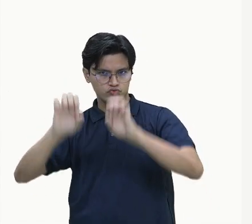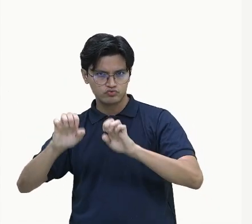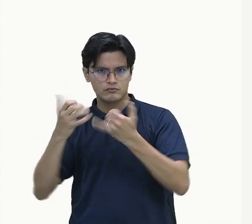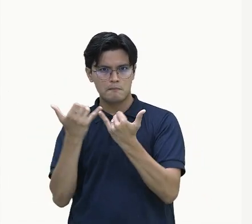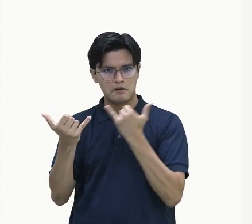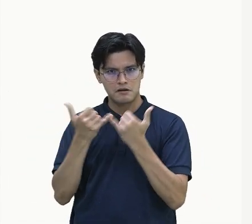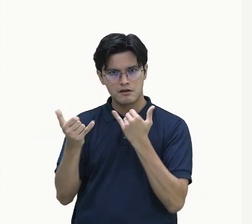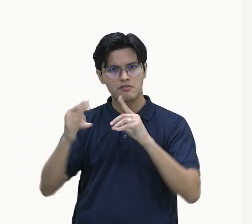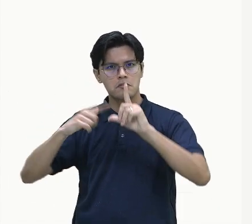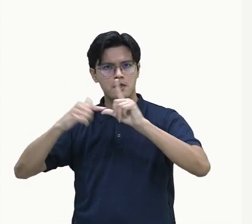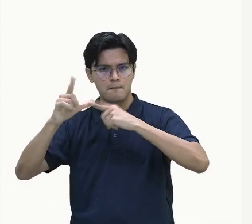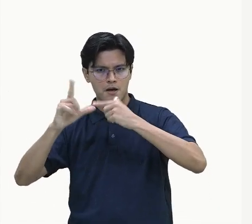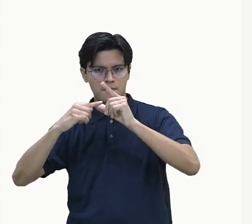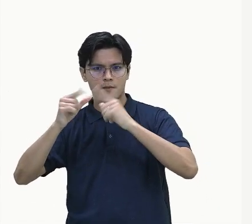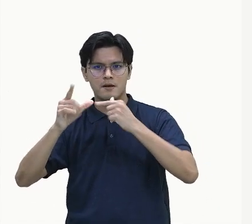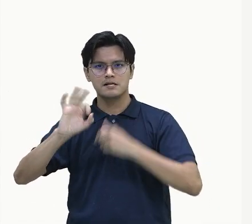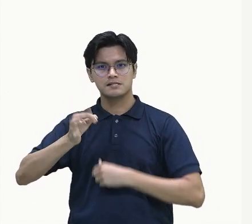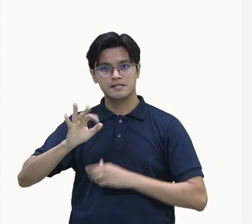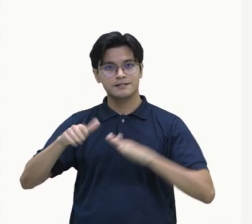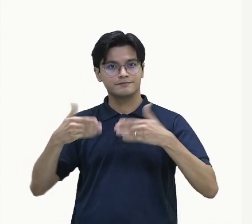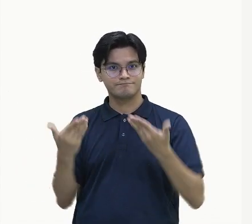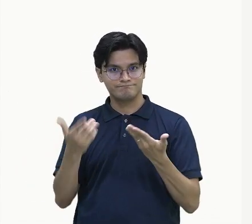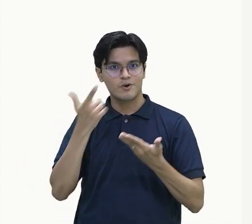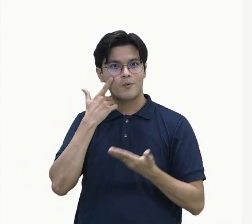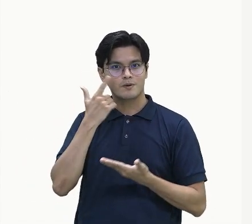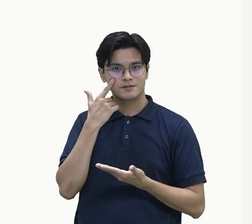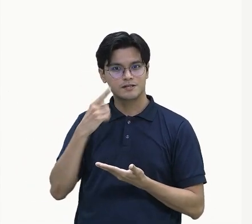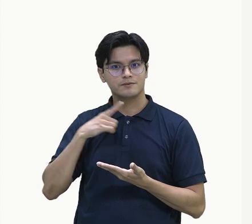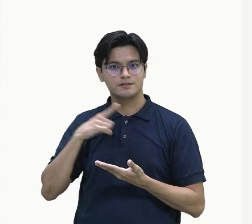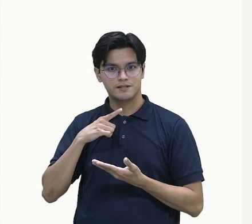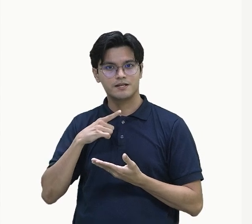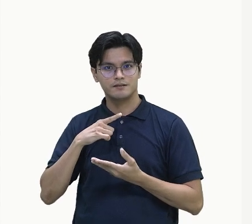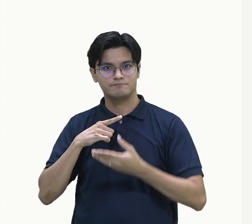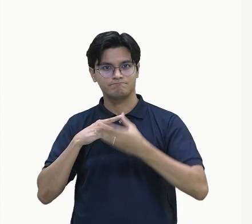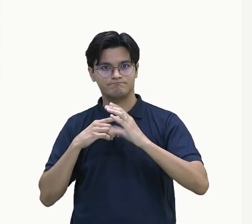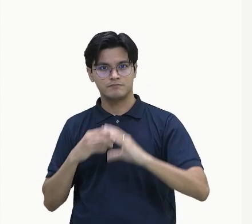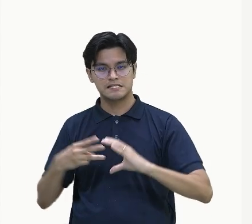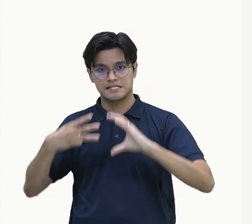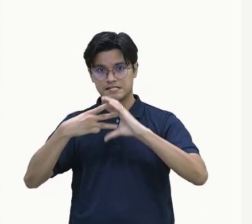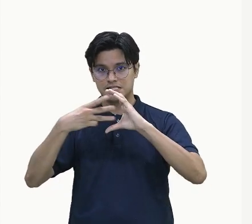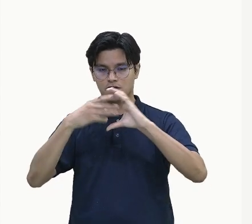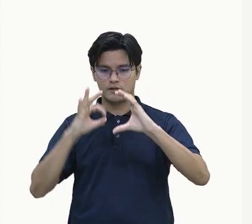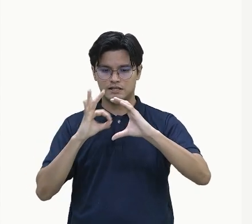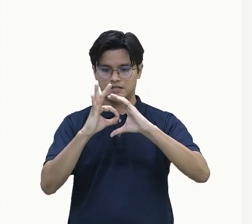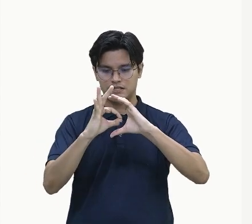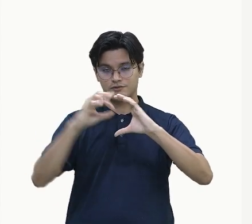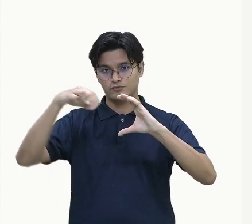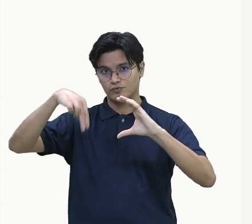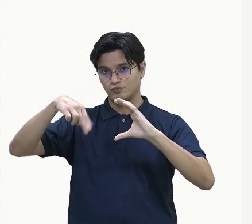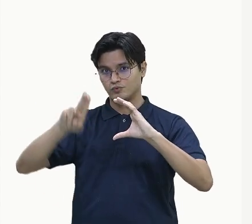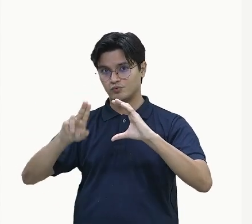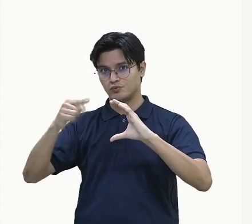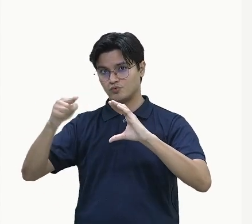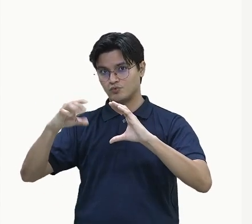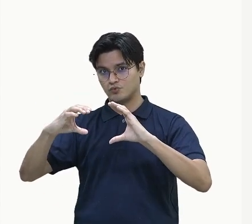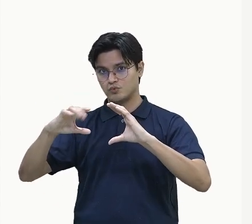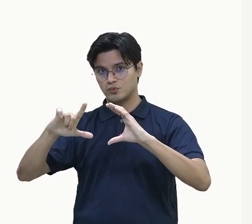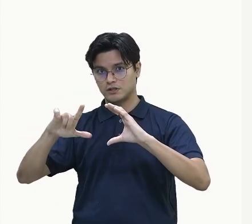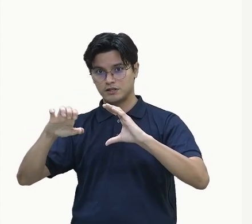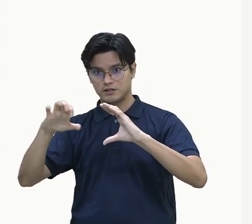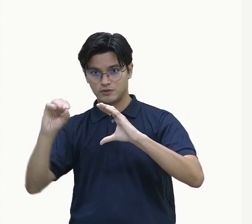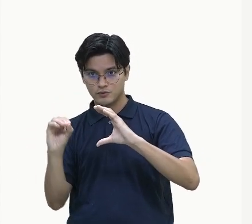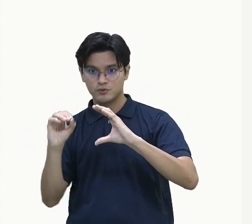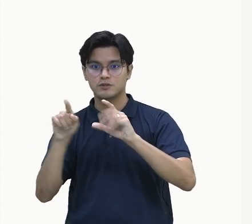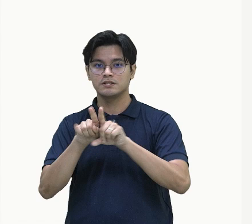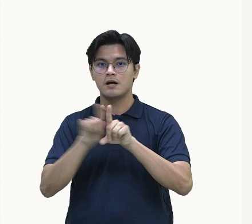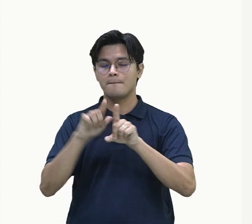estrelado. Observem aqui, essa parte mais interna dele é o núcleo. Tá? Temos